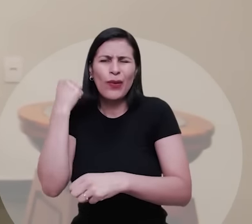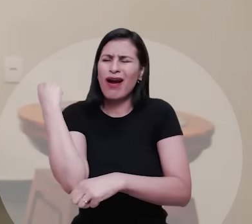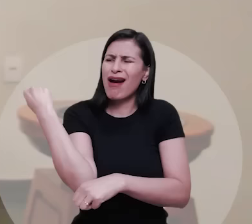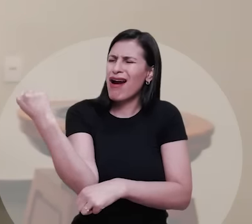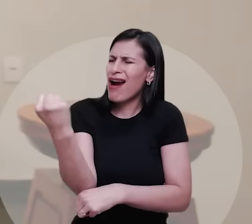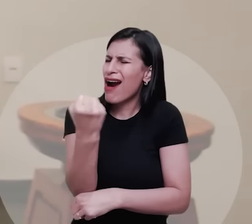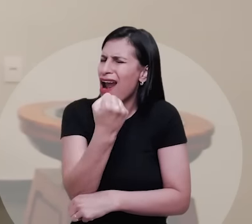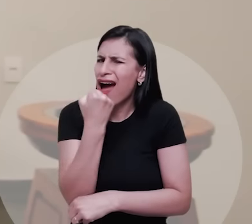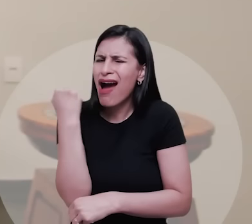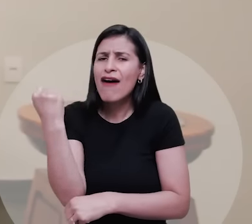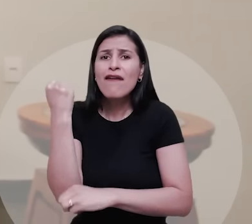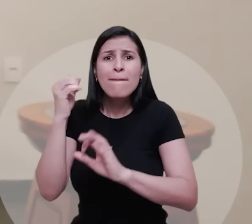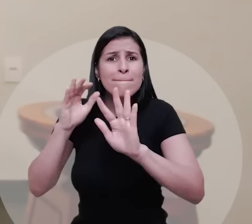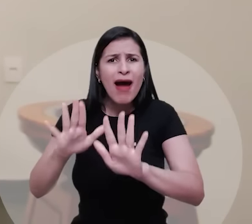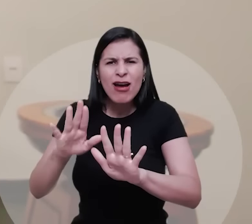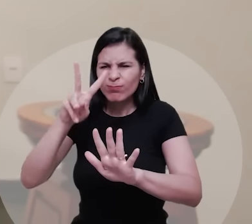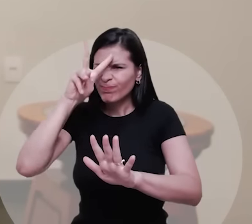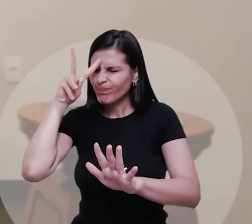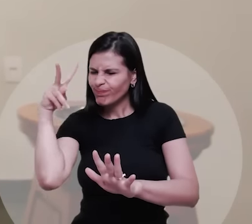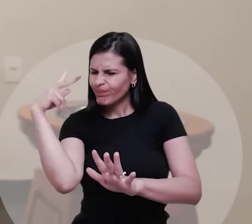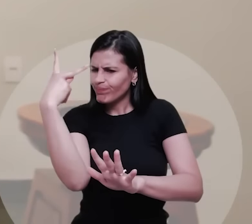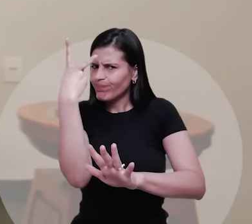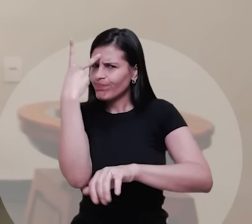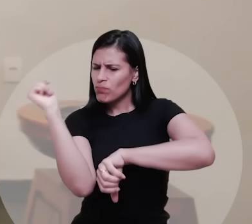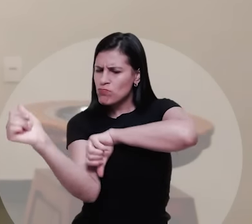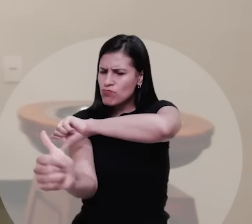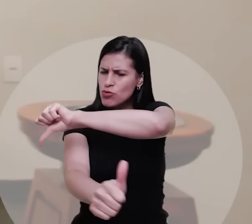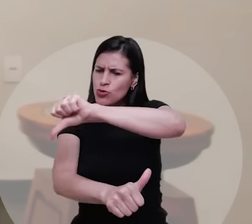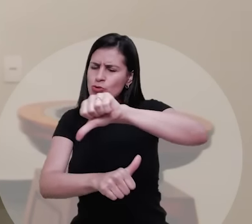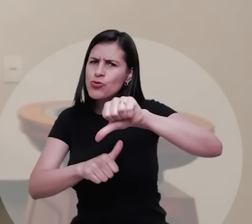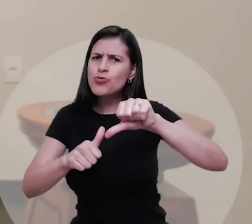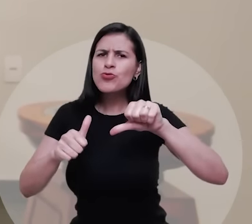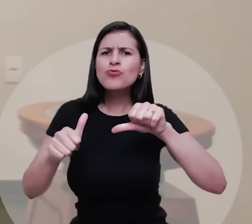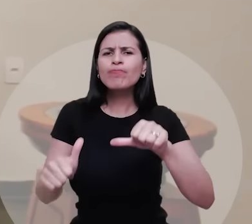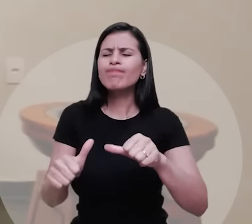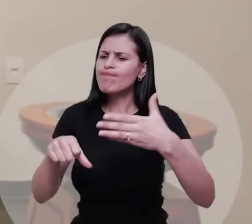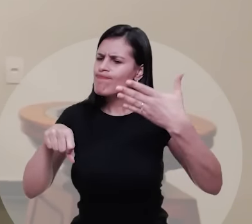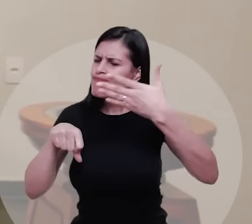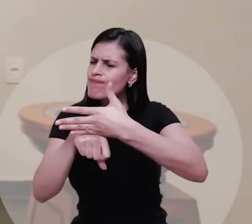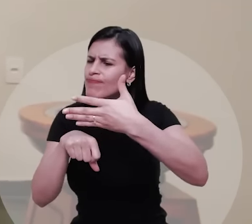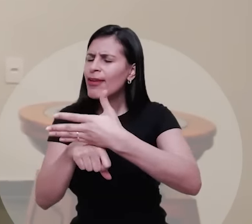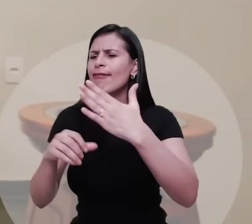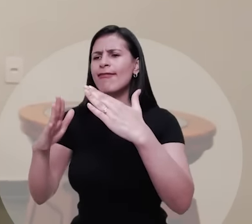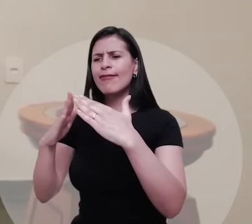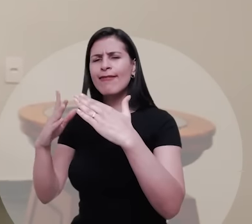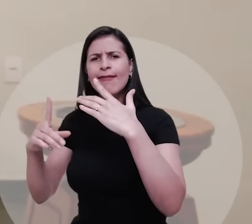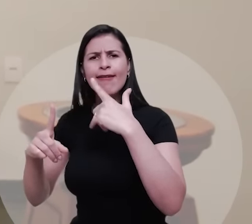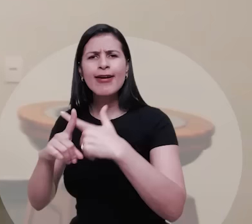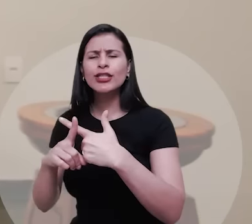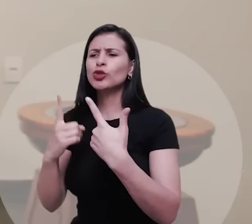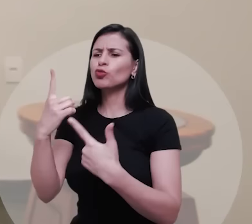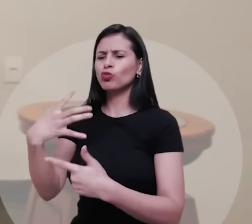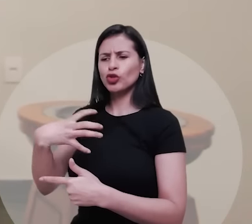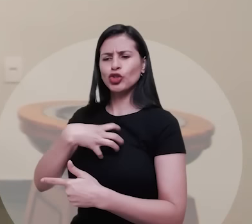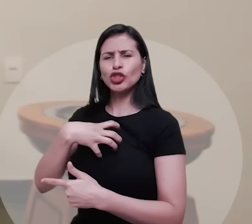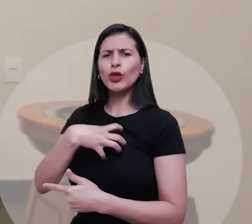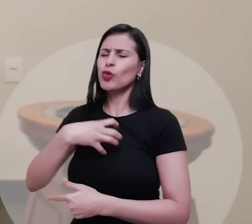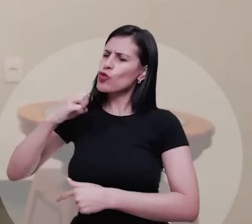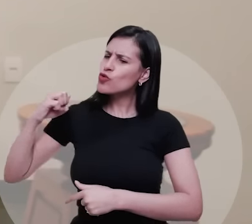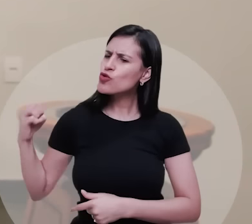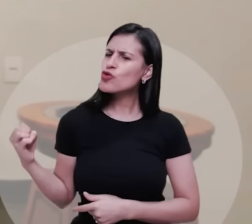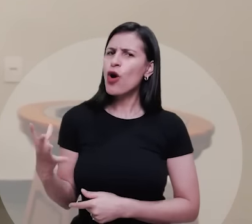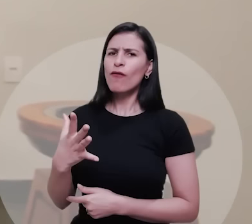suas práticas, volta para a igreja, muda suas atitudes e o seu jeito de viver. Essa